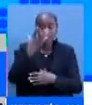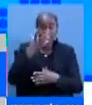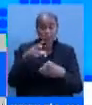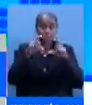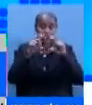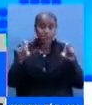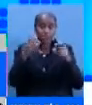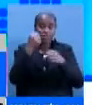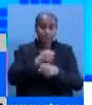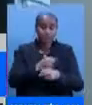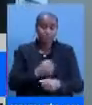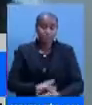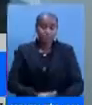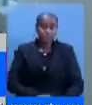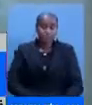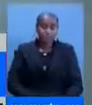de emprego.